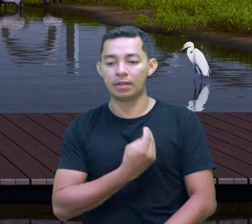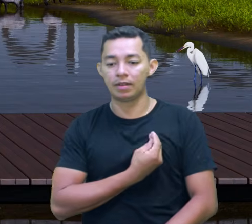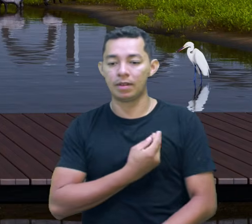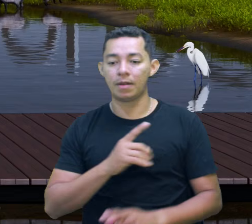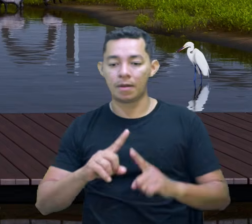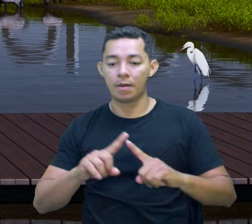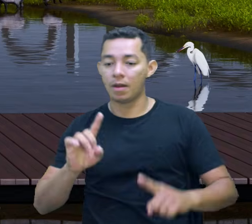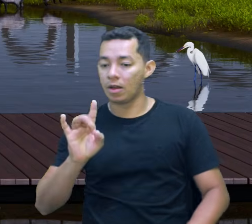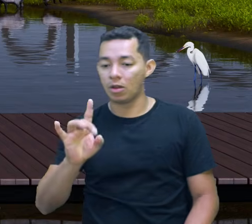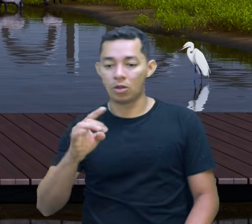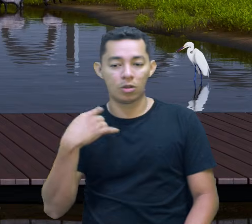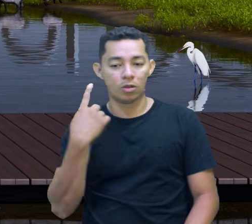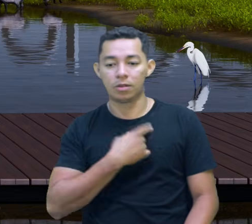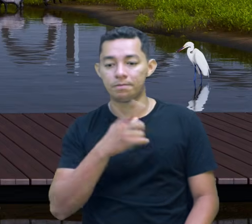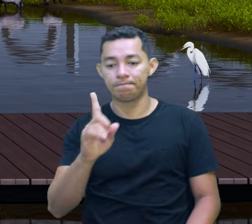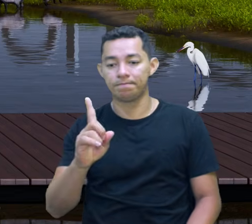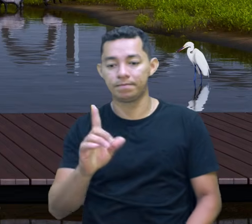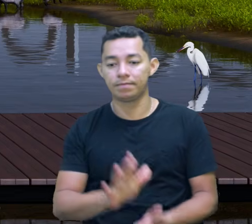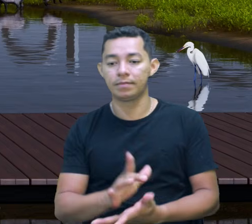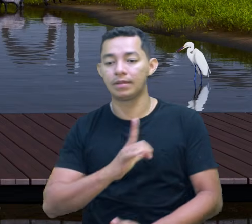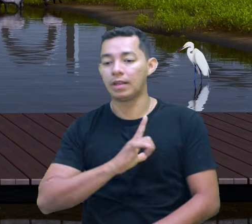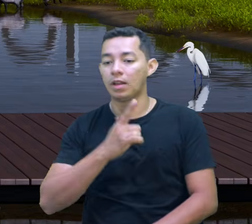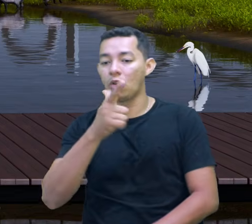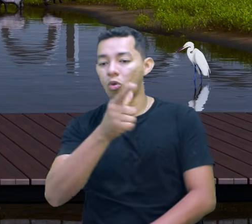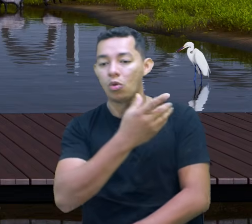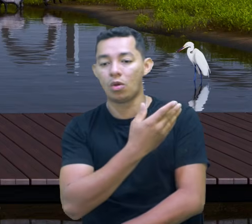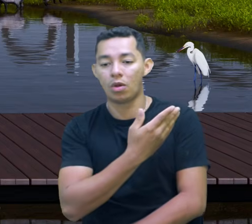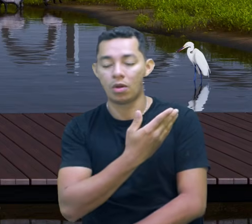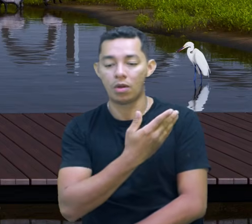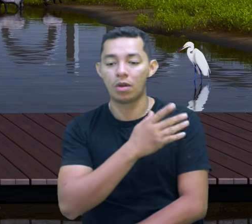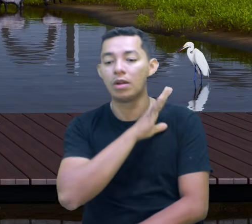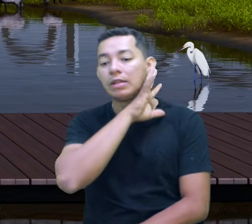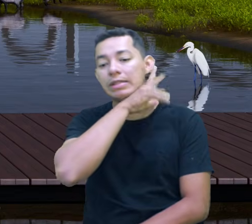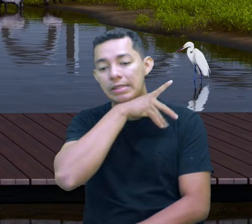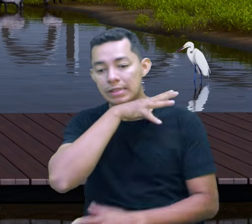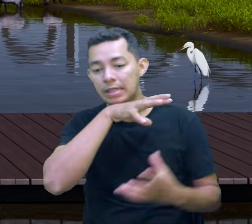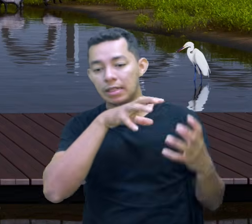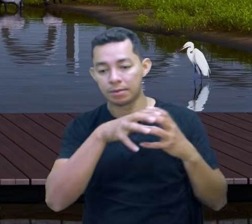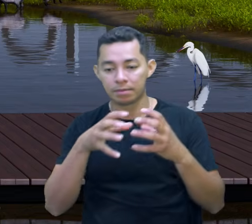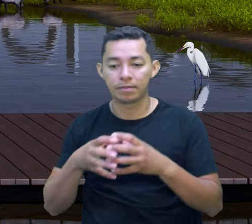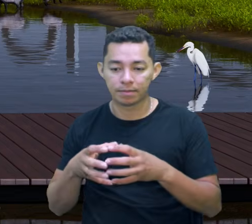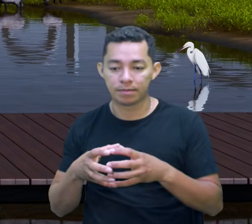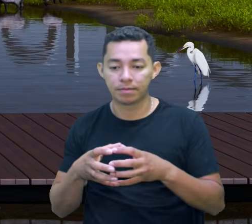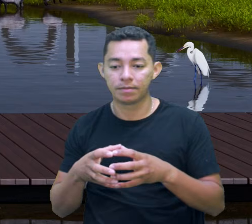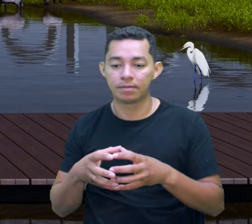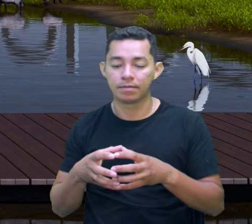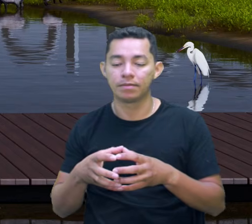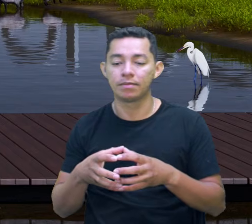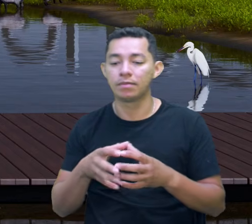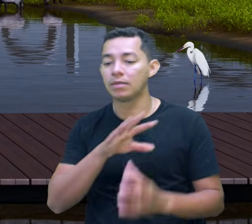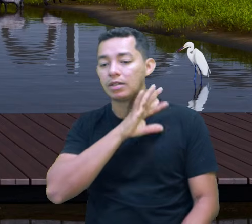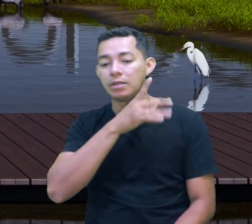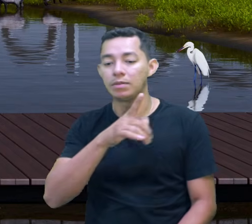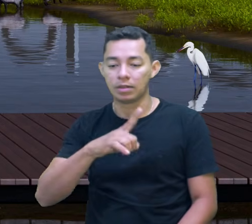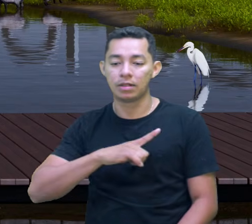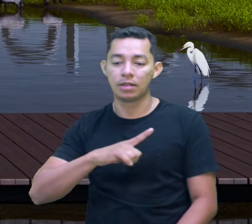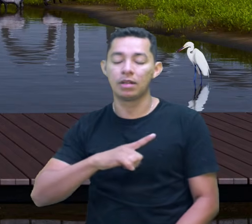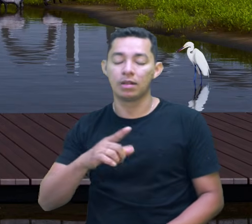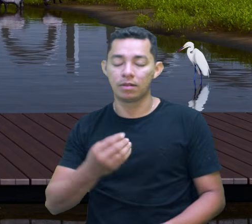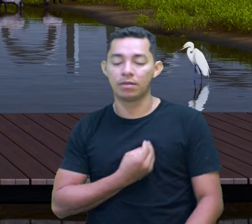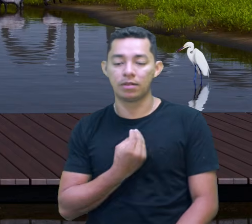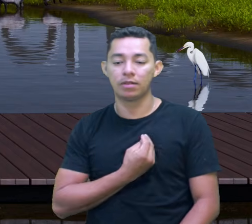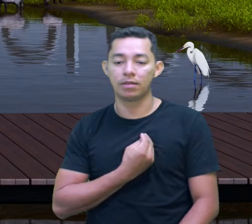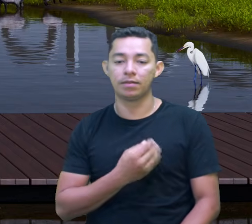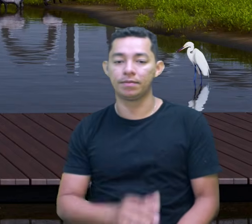que vivemos no ambiente. Os outros animais, os outros seres vivos também vivem. E a gente precisa ter, em alguns casos,